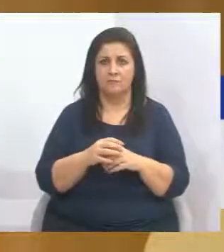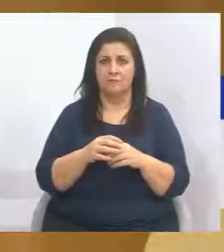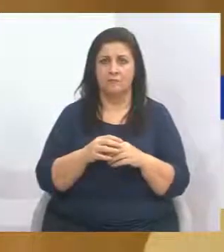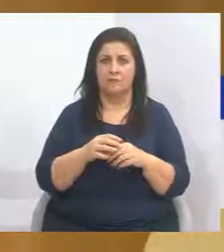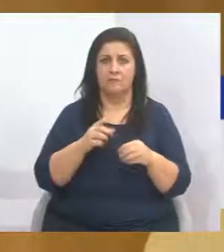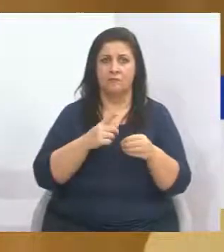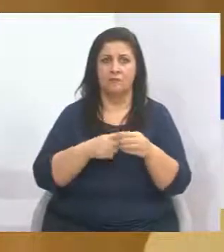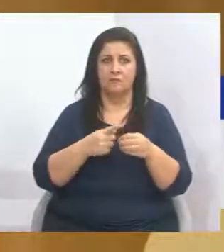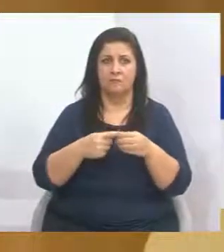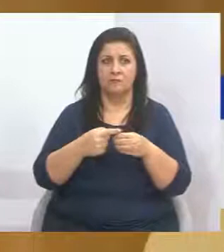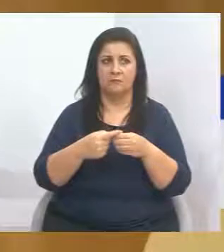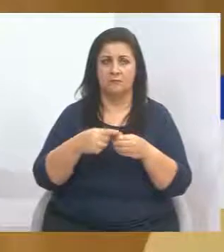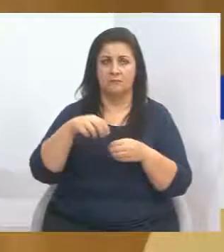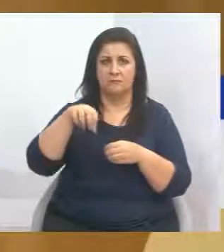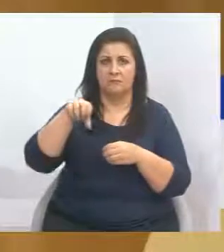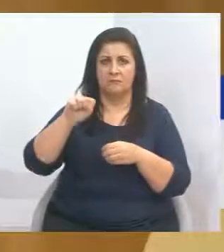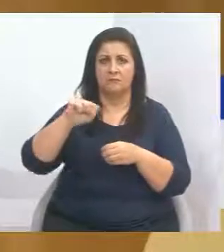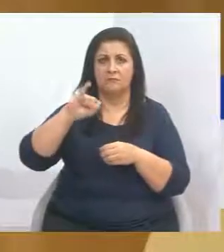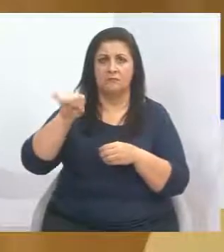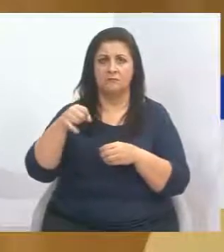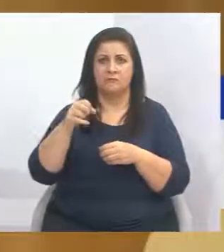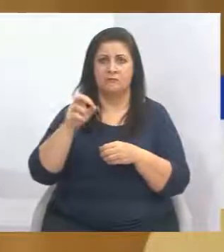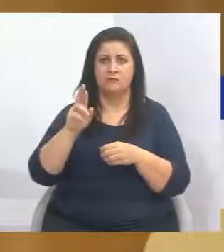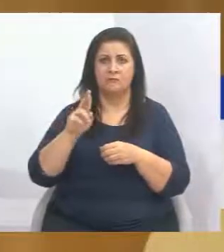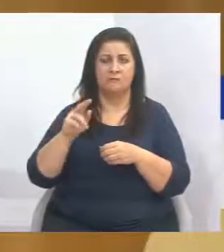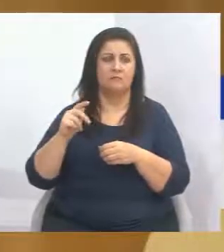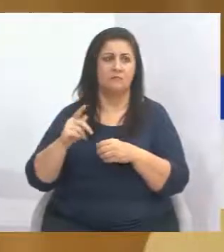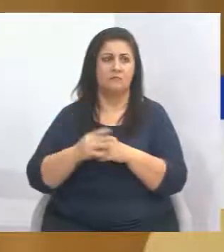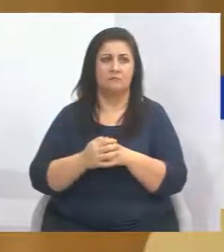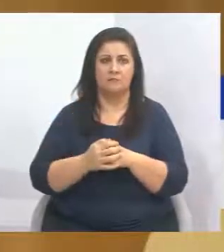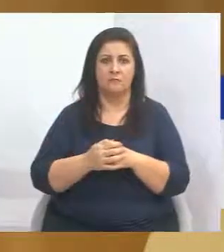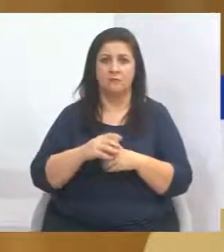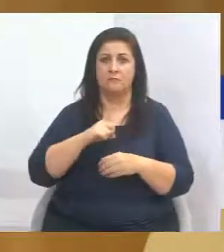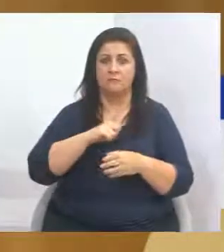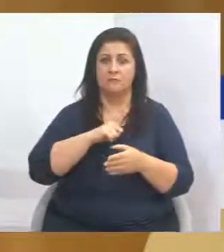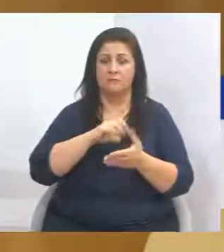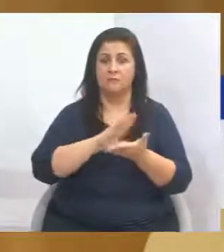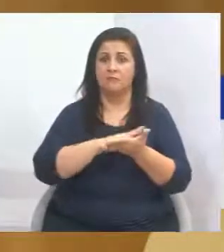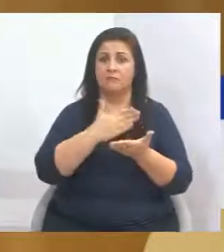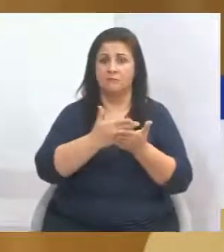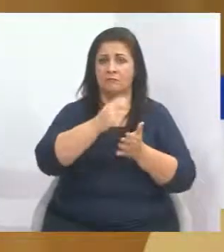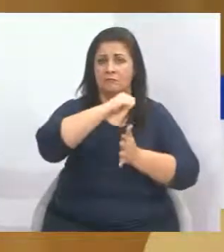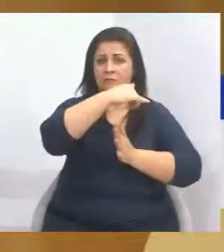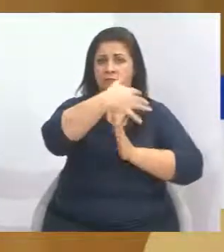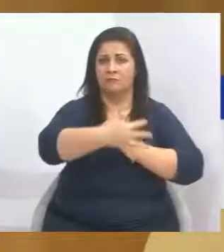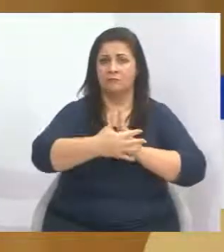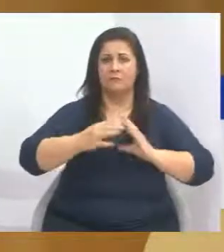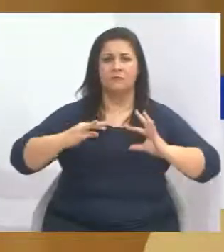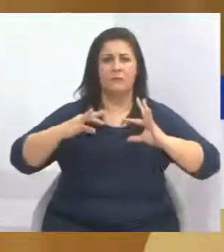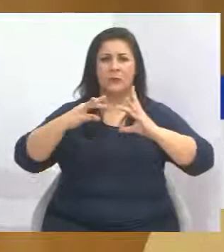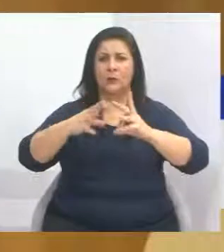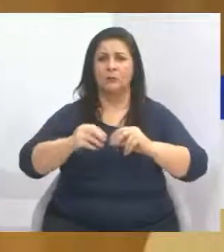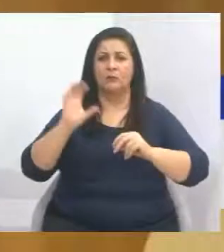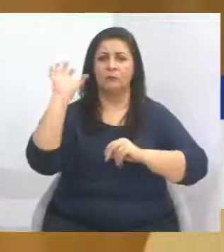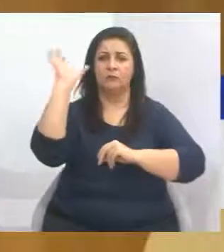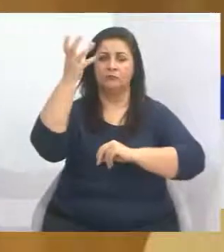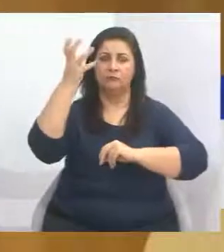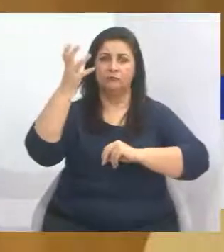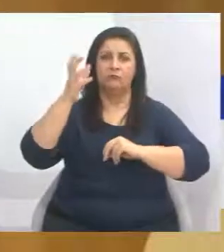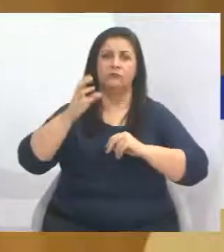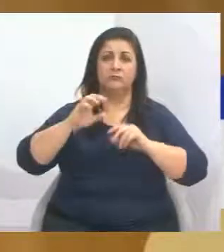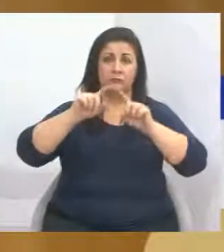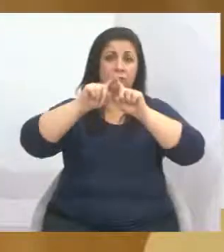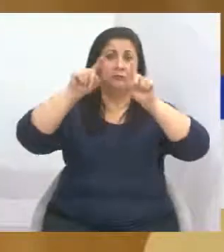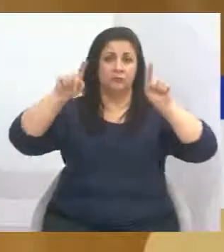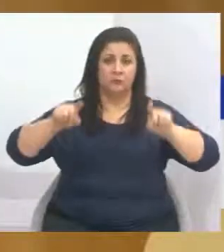José do Rio Pardo, que impõe a participação do intérprete de Libra em sinais Libras em todo eventos públicos realizado no âmbito municipal,